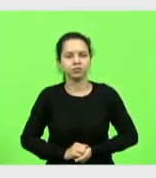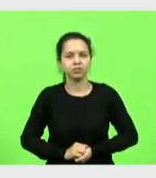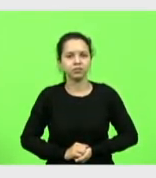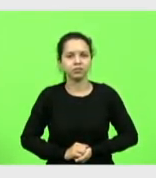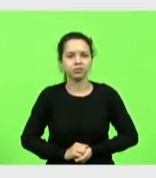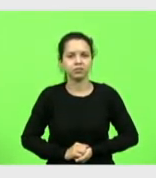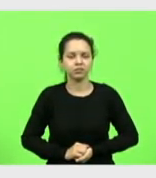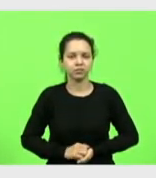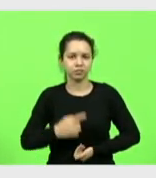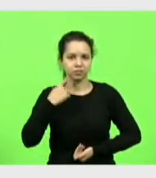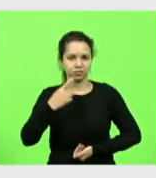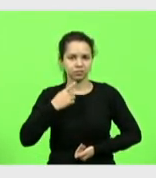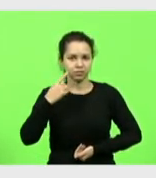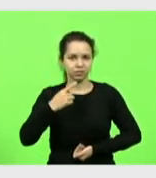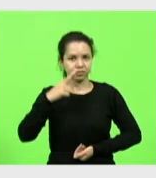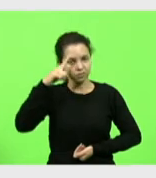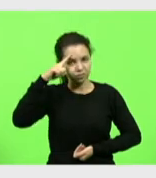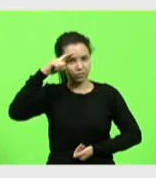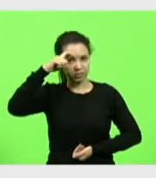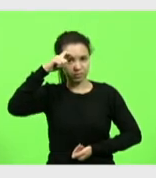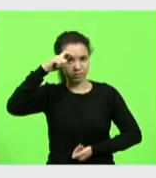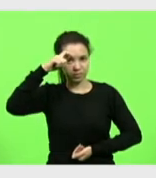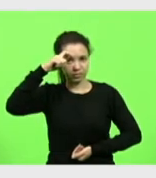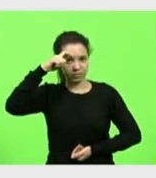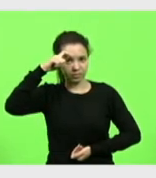Como vota deputado Marcos Vieira?